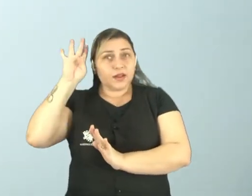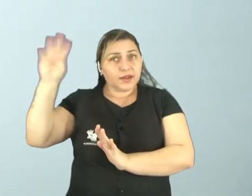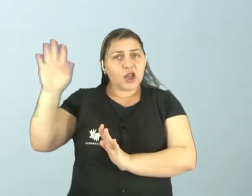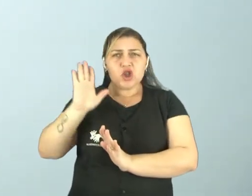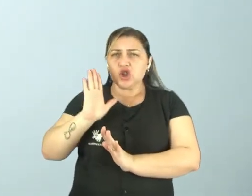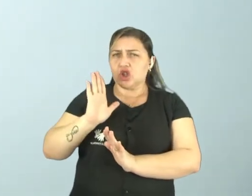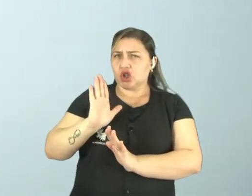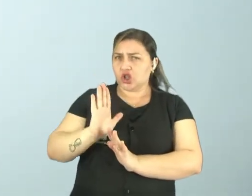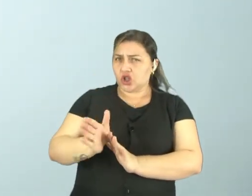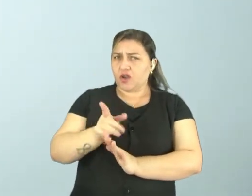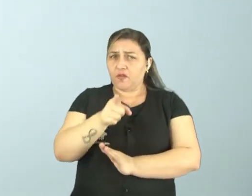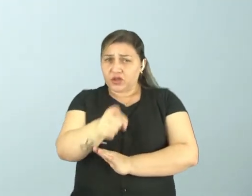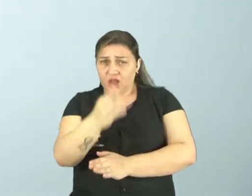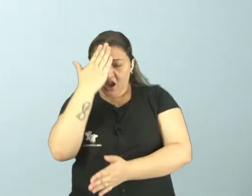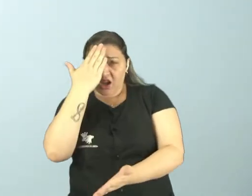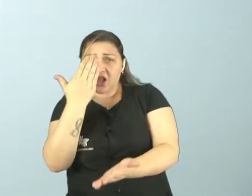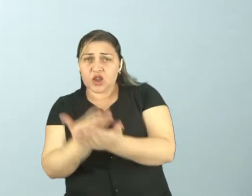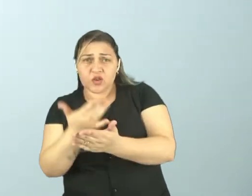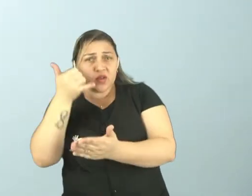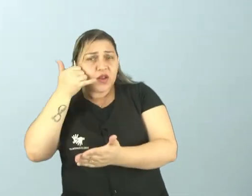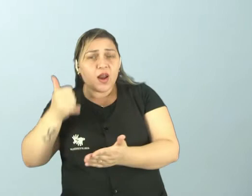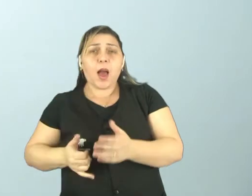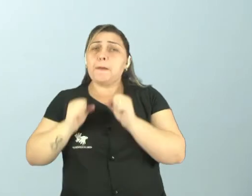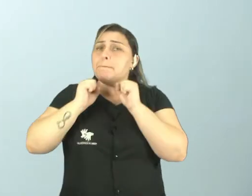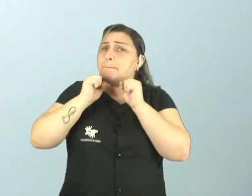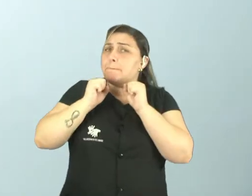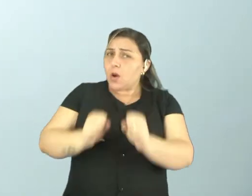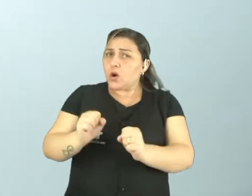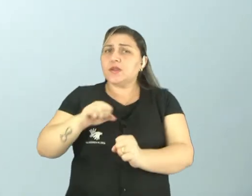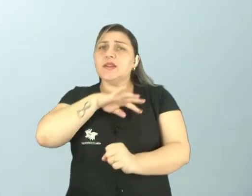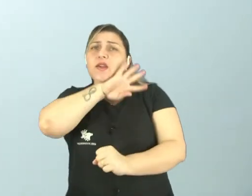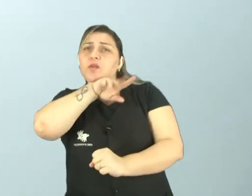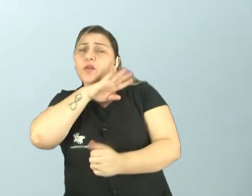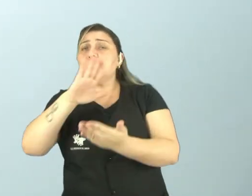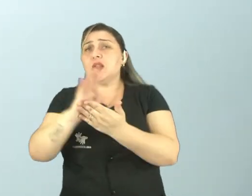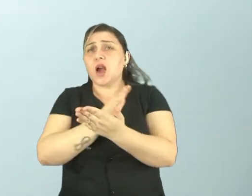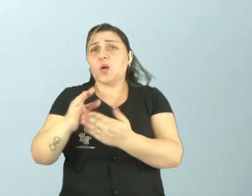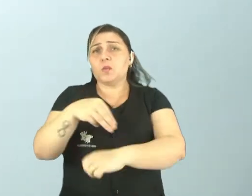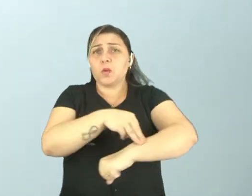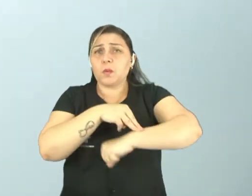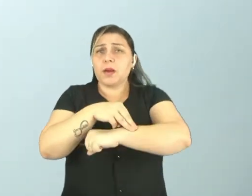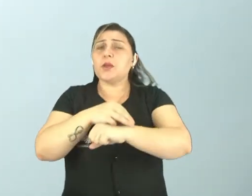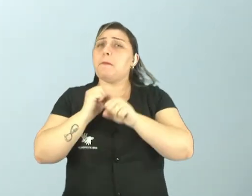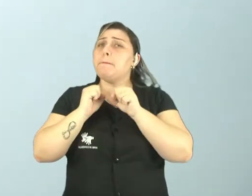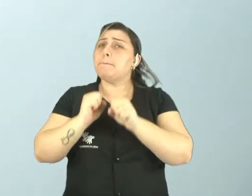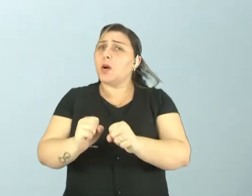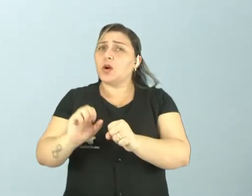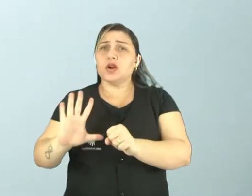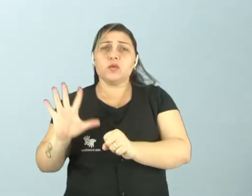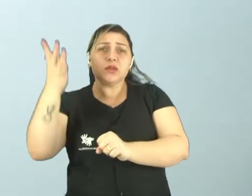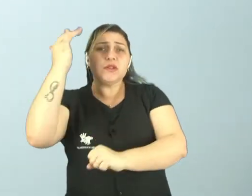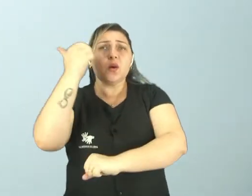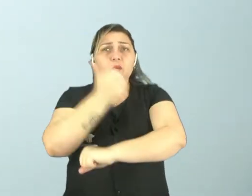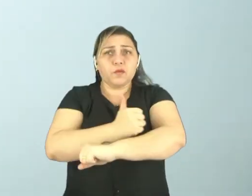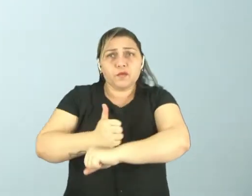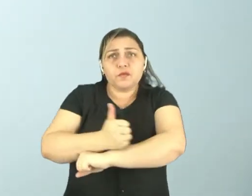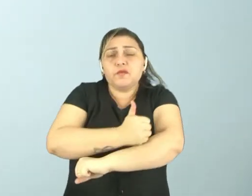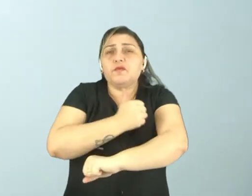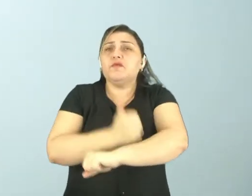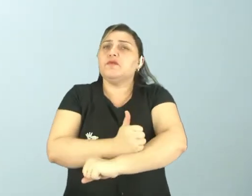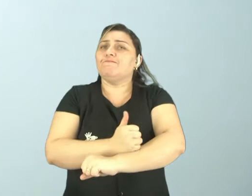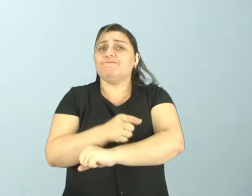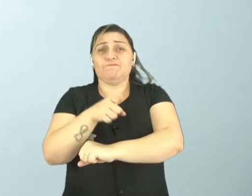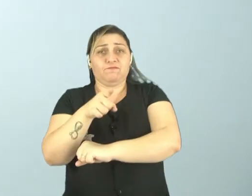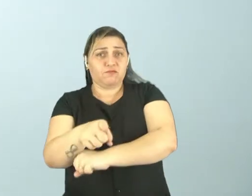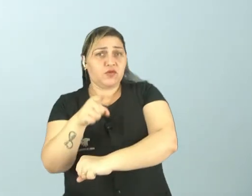em casa de que o celular ele pode ser ruim em alguns momentos? Que ele pode gerar um vício? Então, talvez não tenha